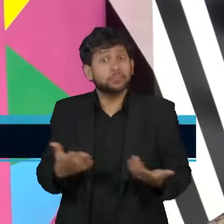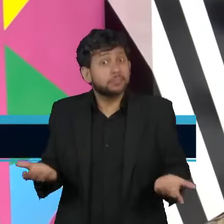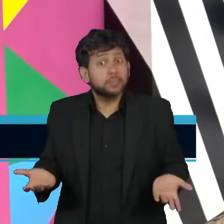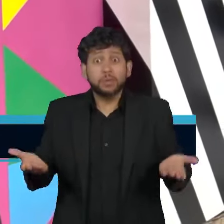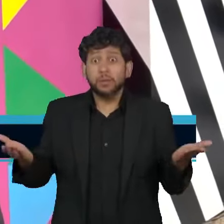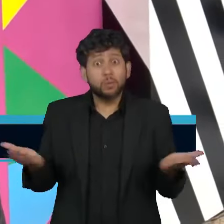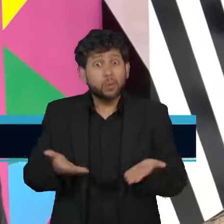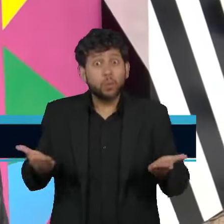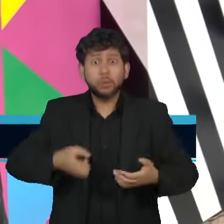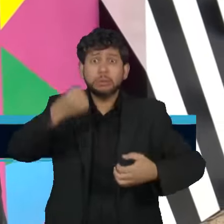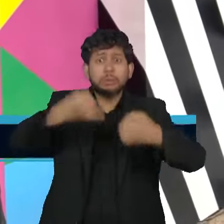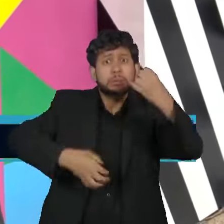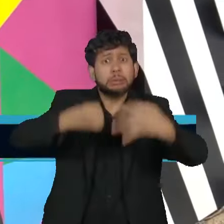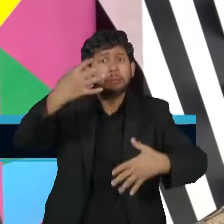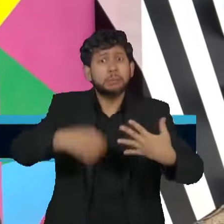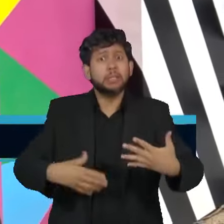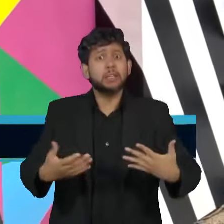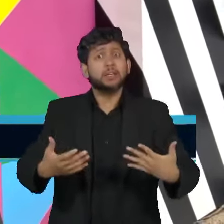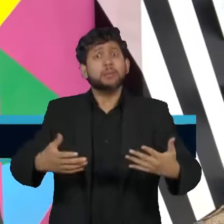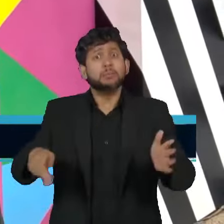tanto e tão bem da Bienal de Veneza